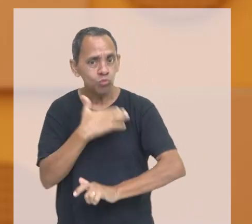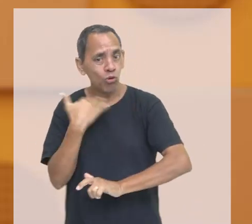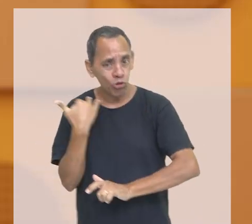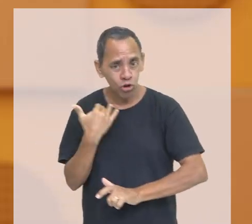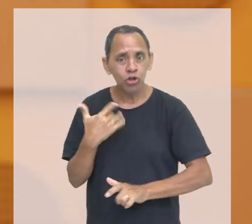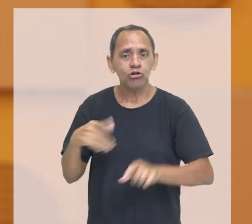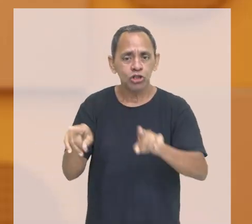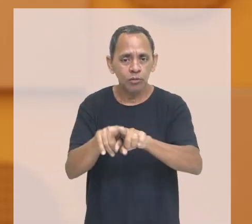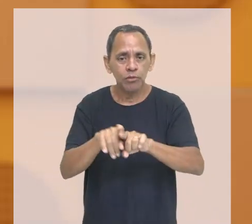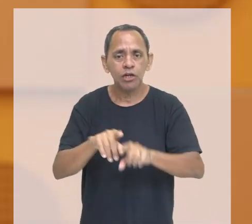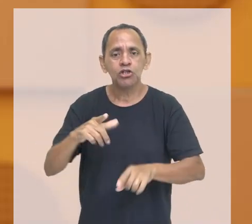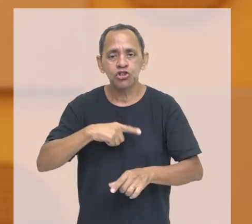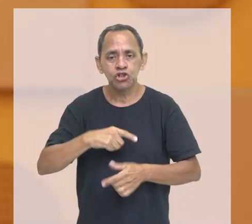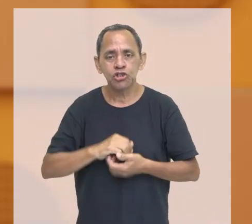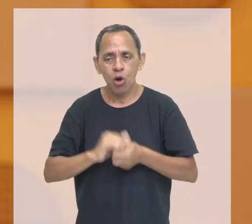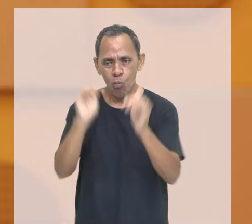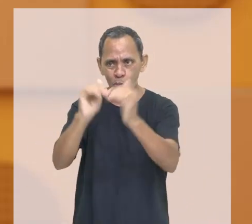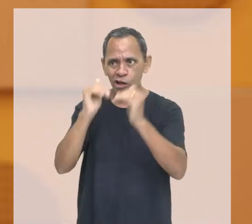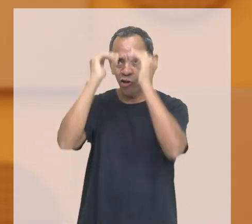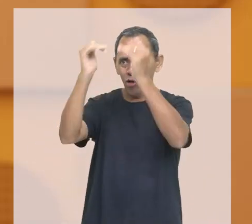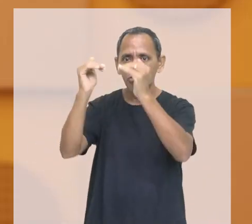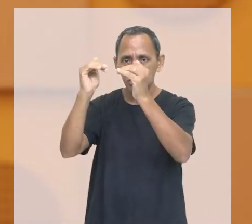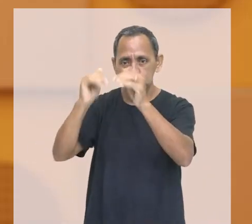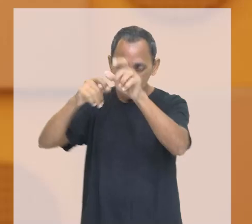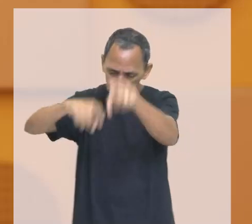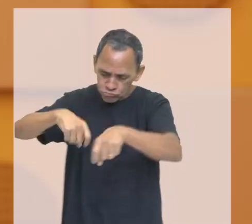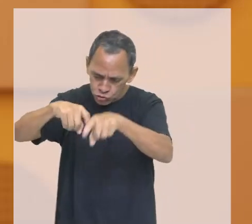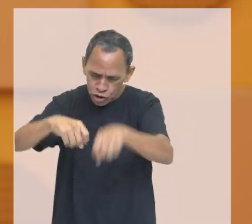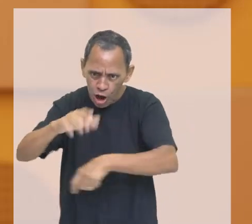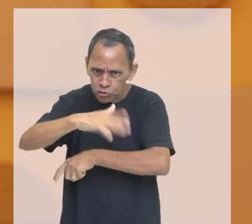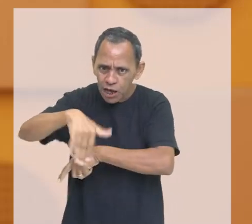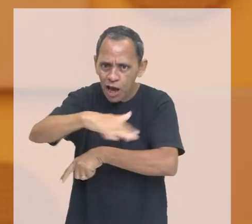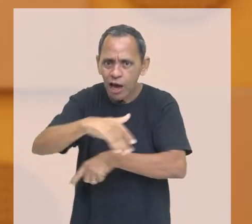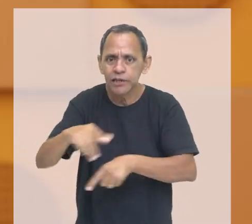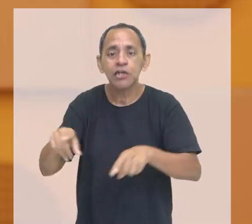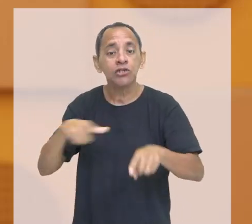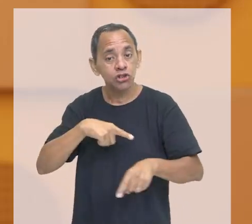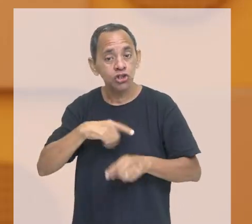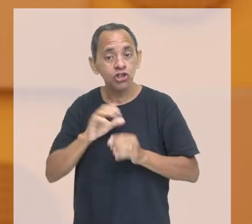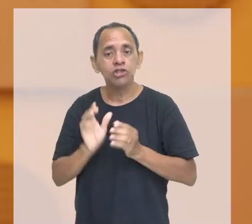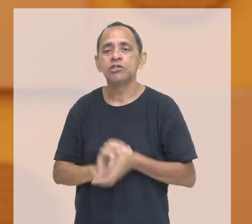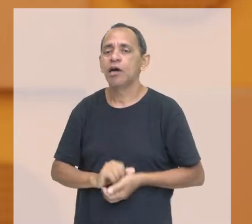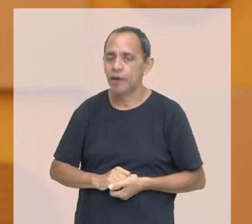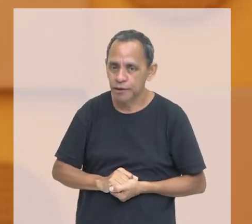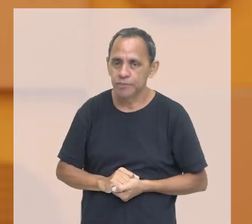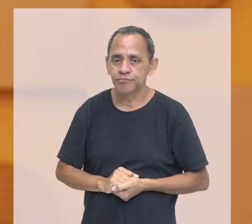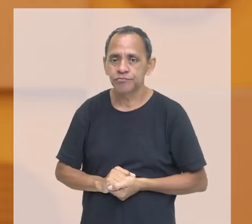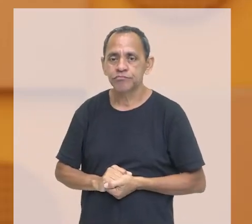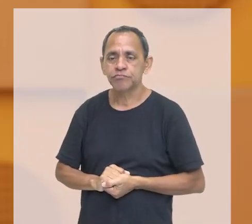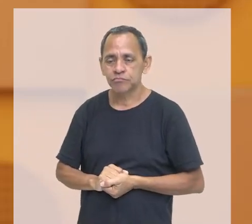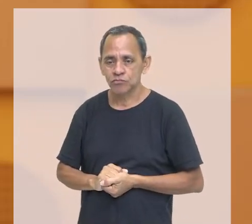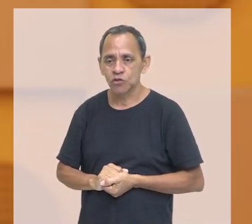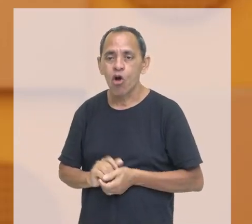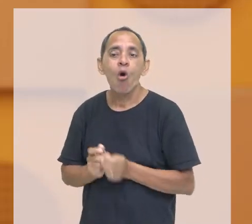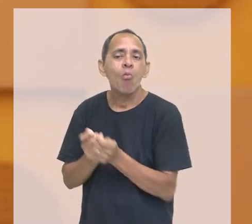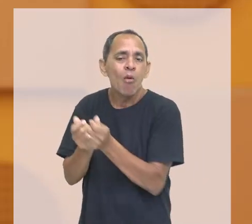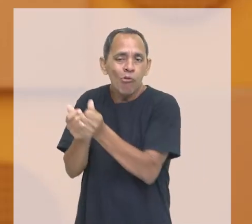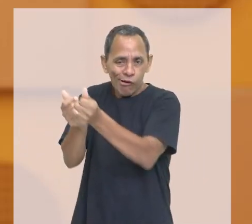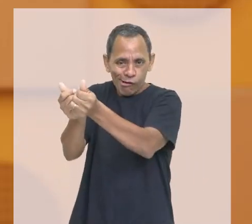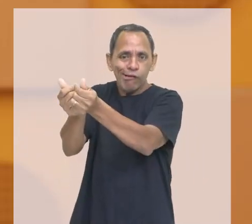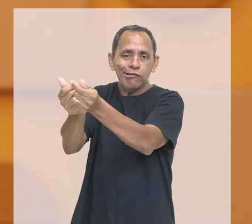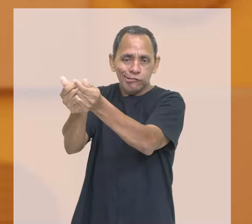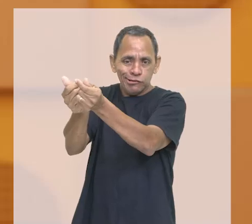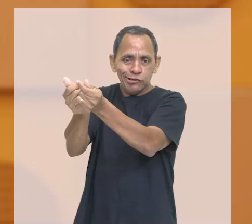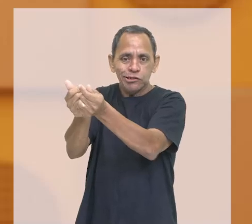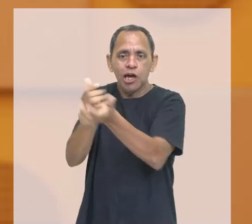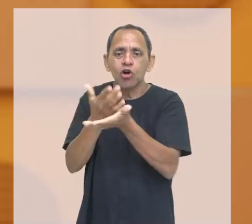rural que detinha muitos privilégios, inclusive uma burguesia industrial nascente, que também estava